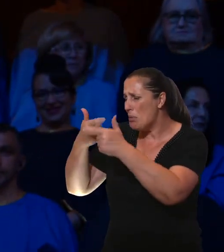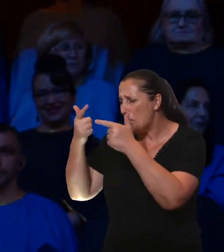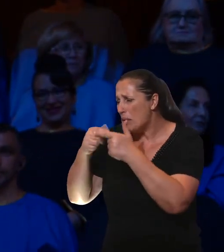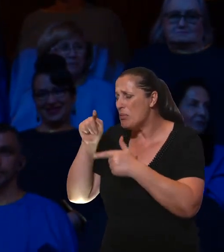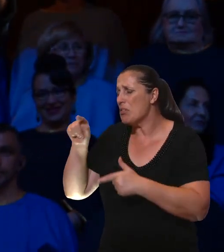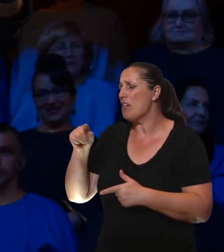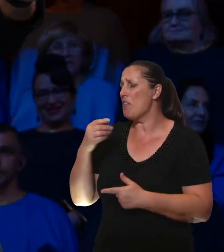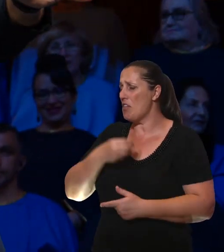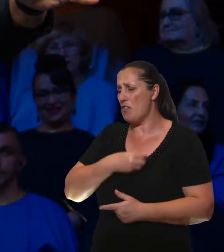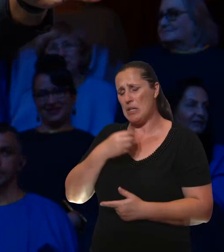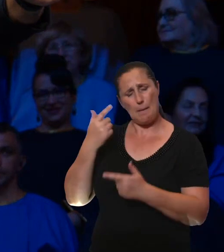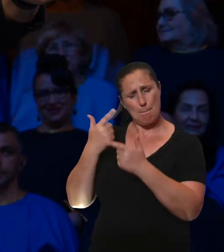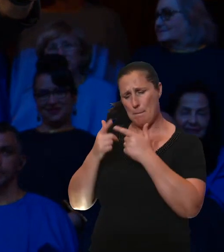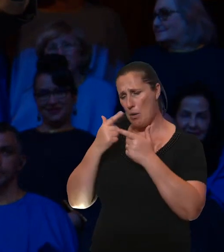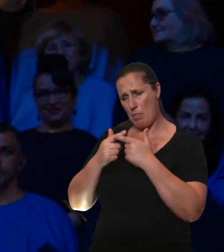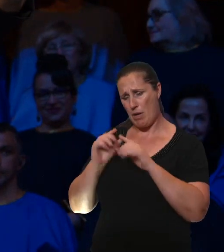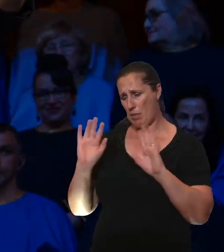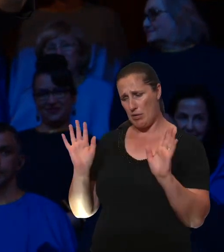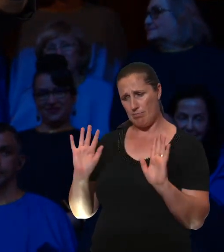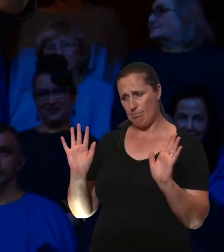vivido, não tem problema.